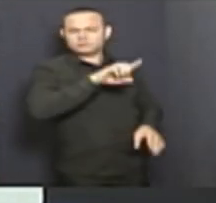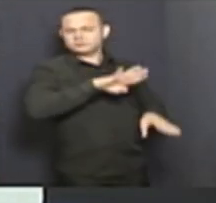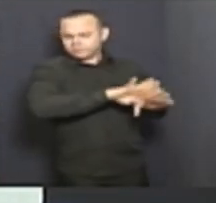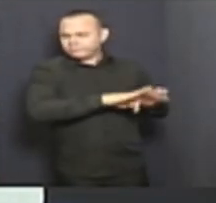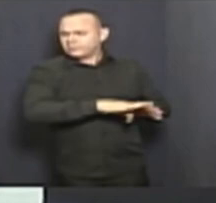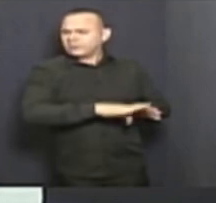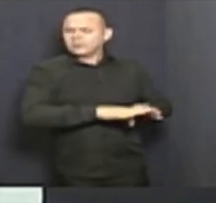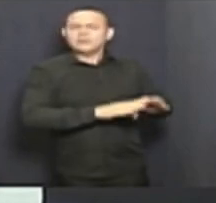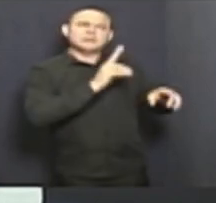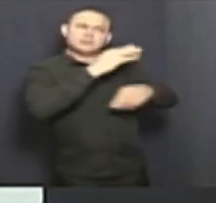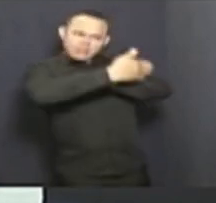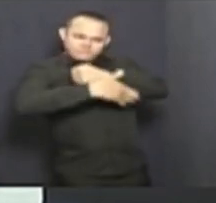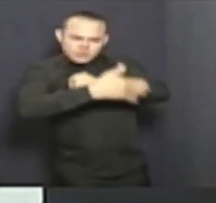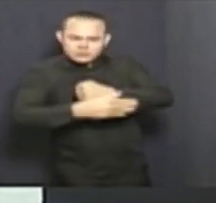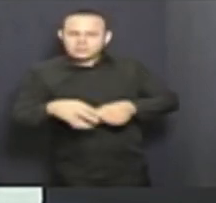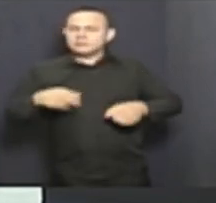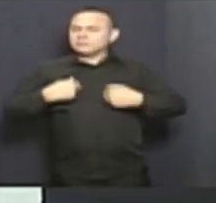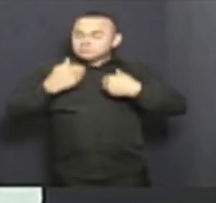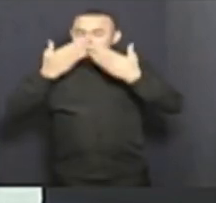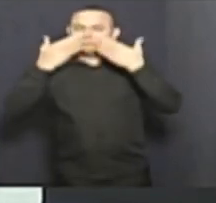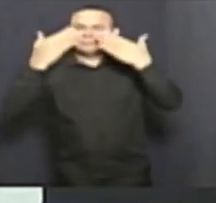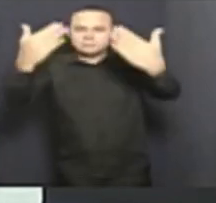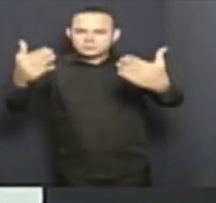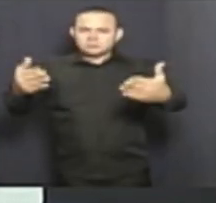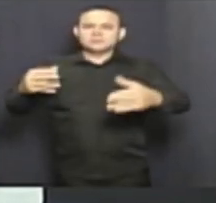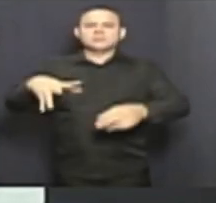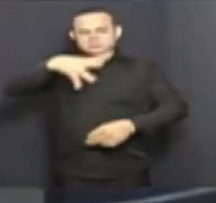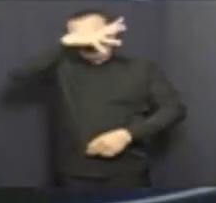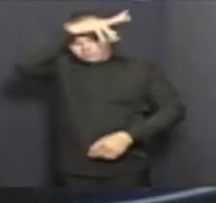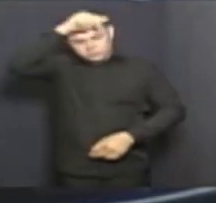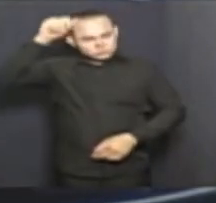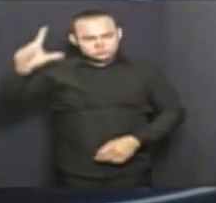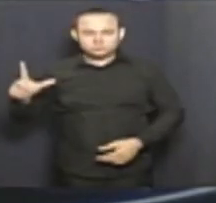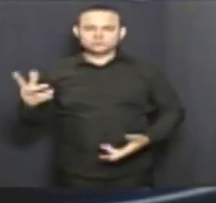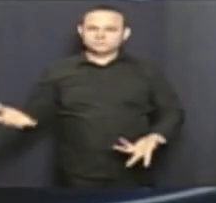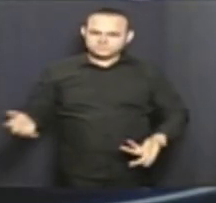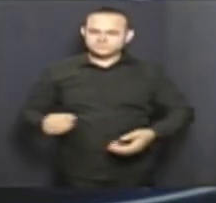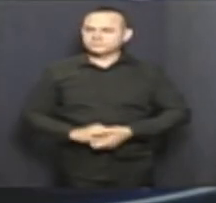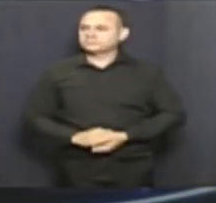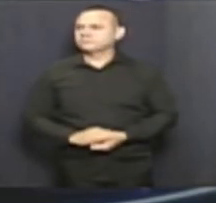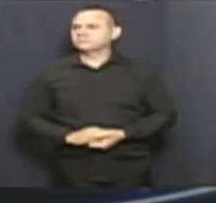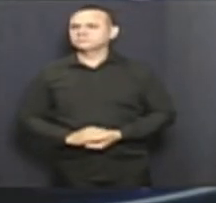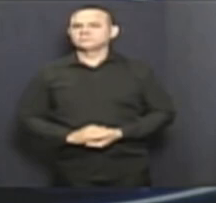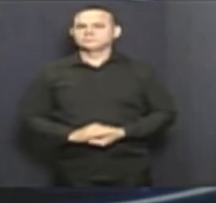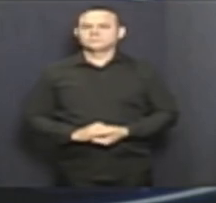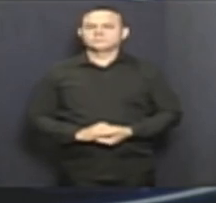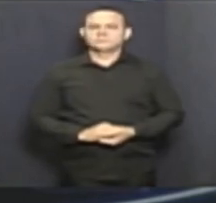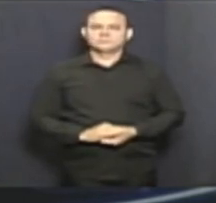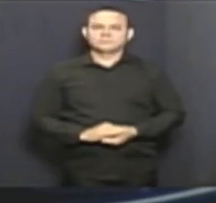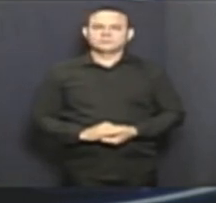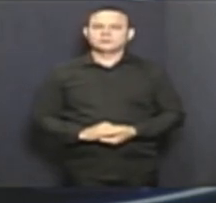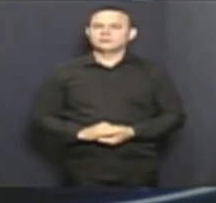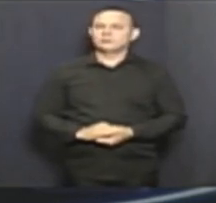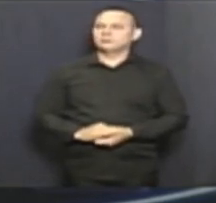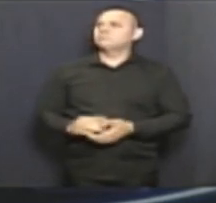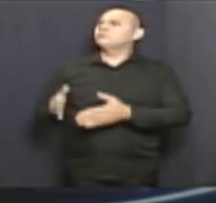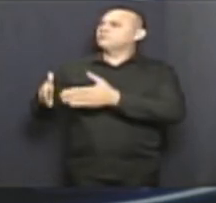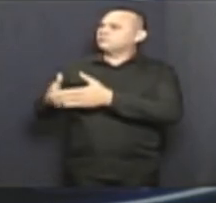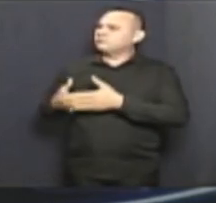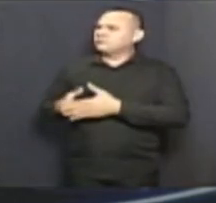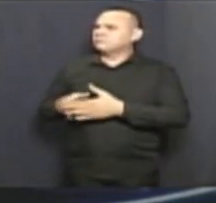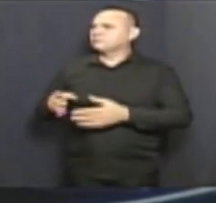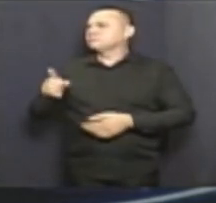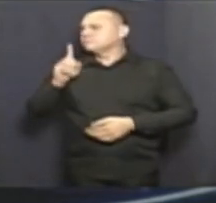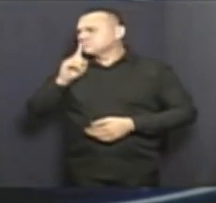população do mato grosso do sul e espero que você faça o mesmo comentário por favor por favor eu